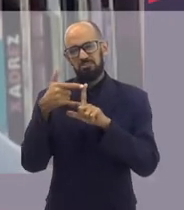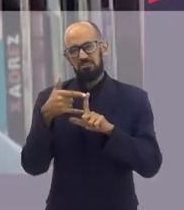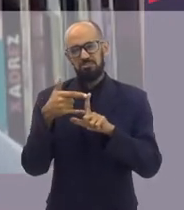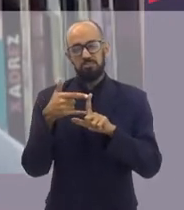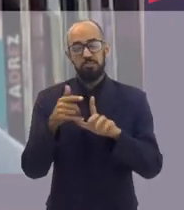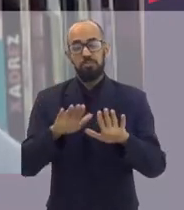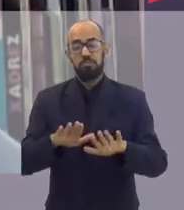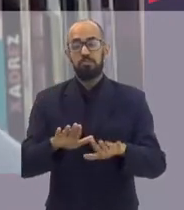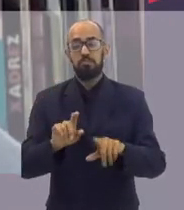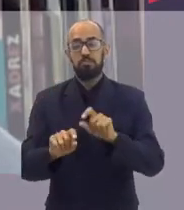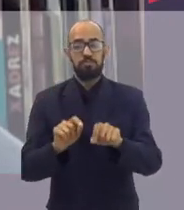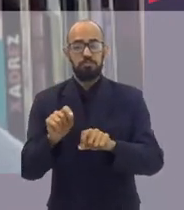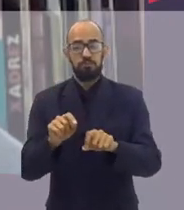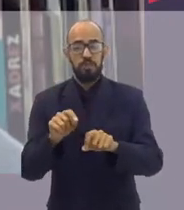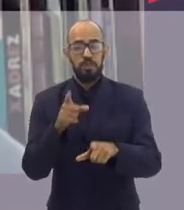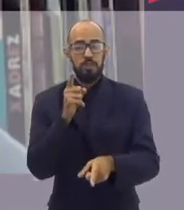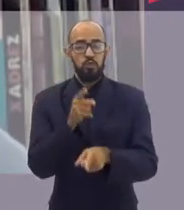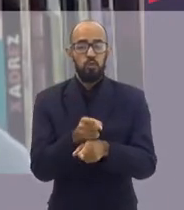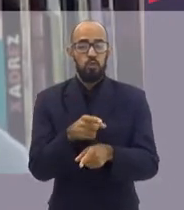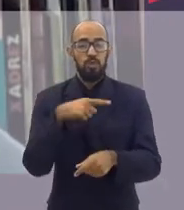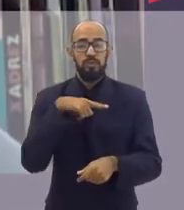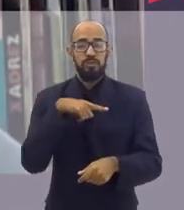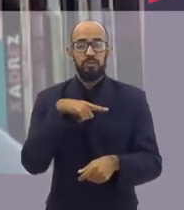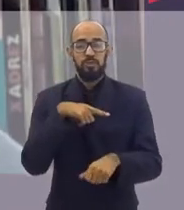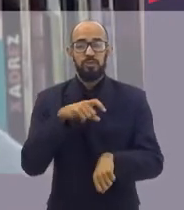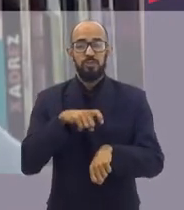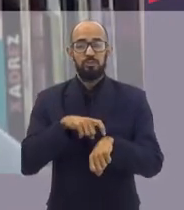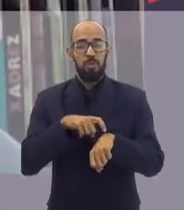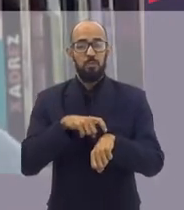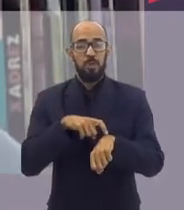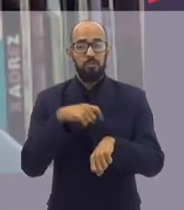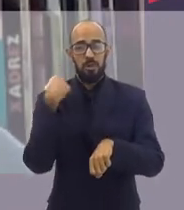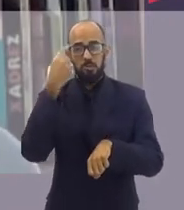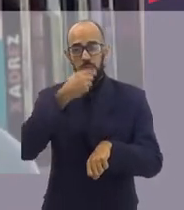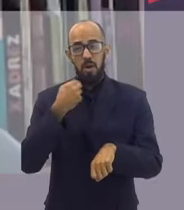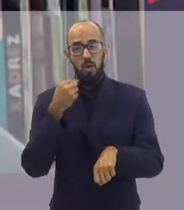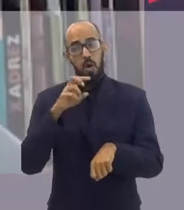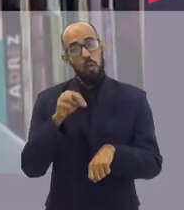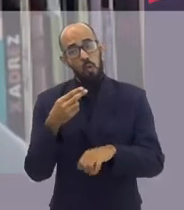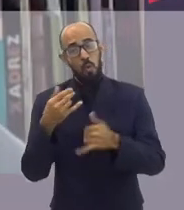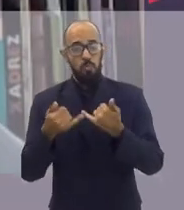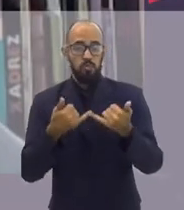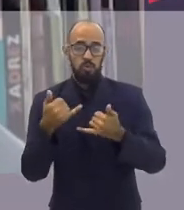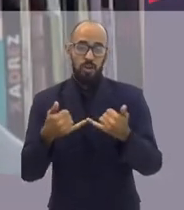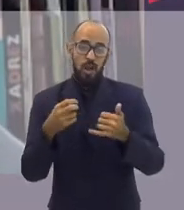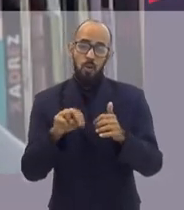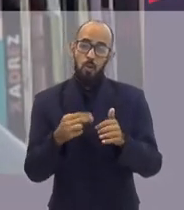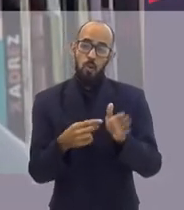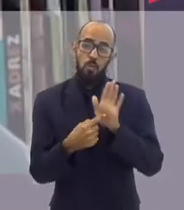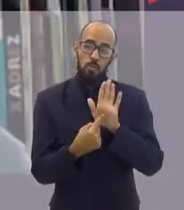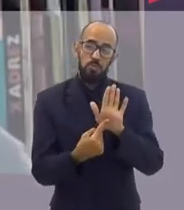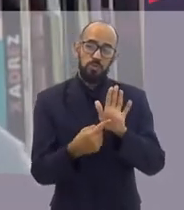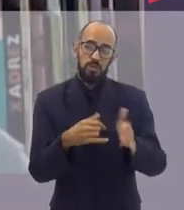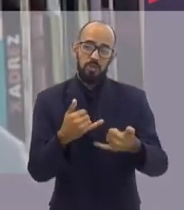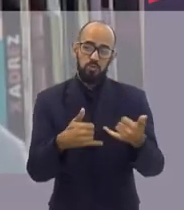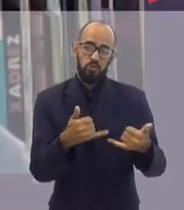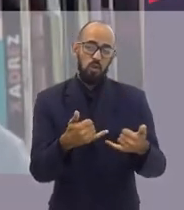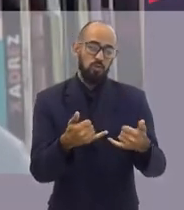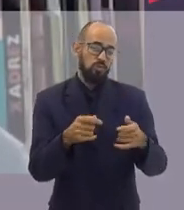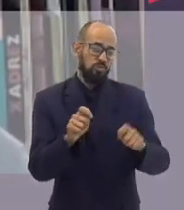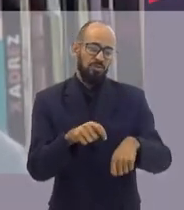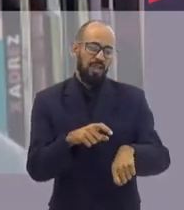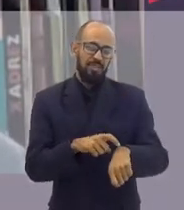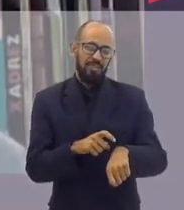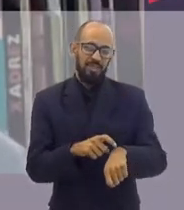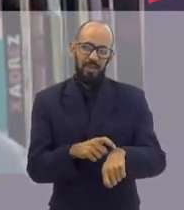né? E nesse encontro a gente tinha reservado uma hora para ou jogar ou mostrar jogos que não dava